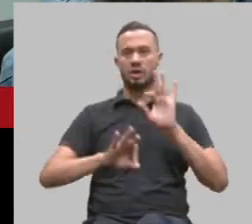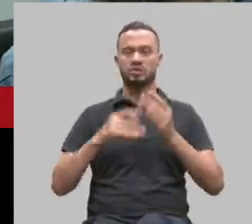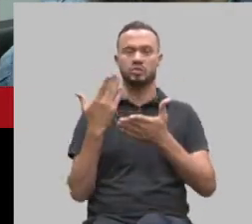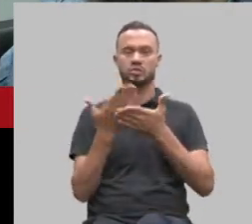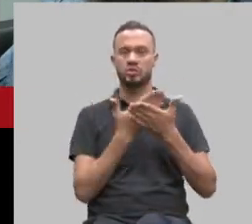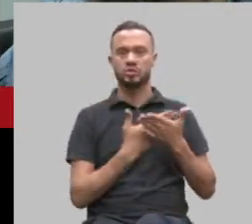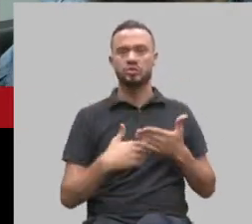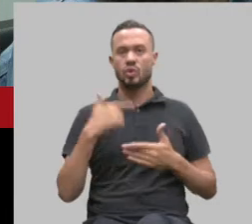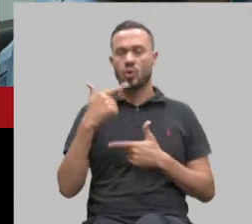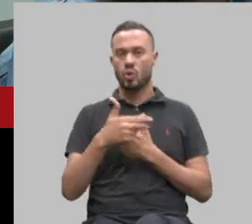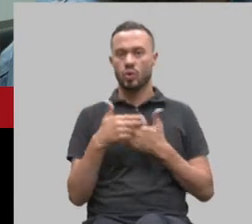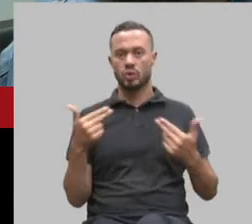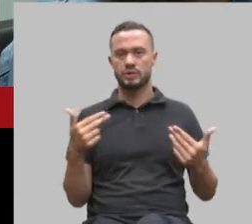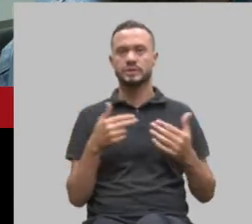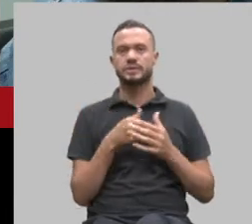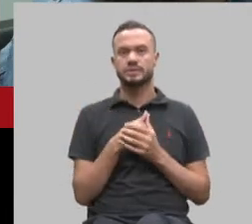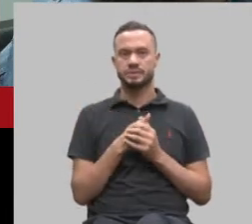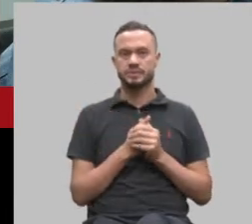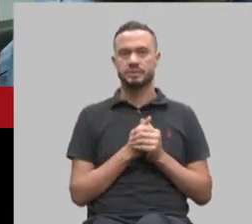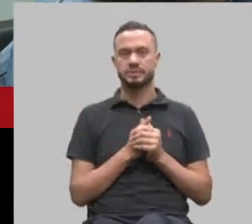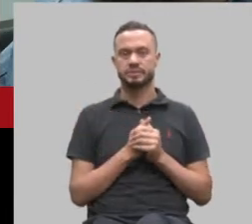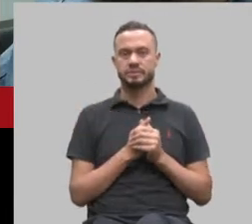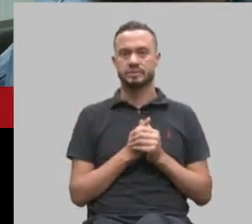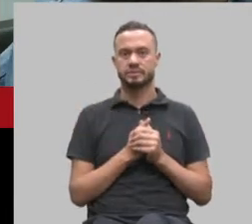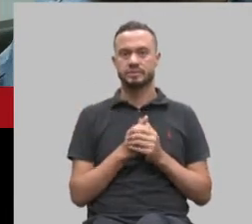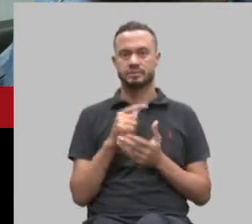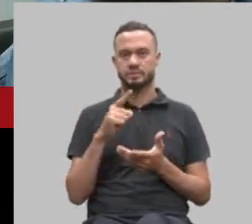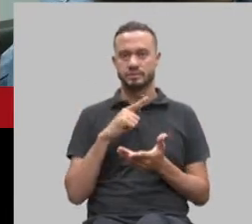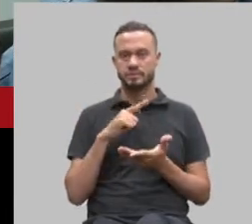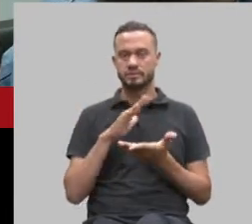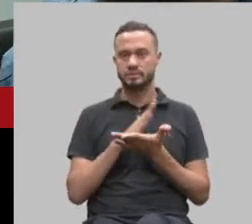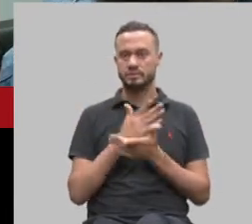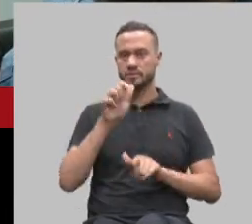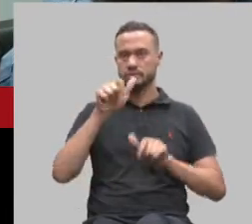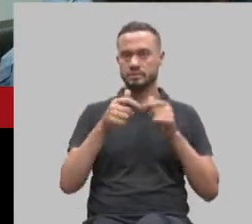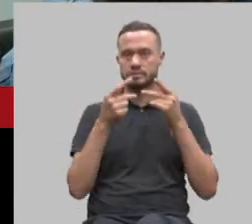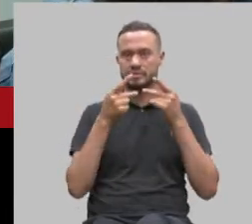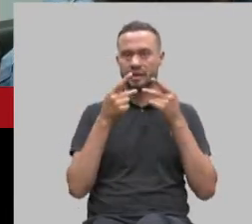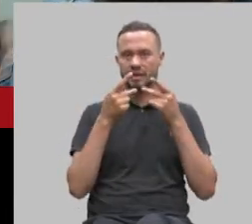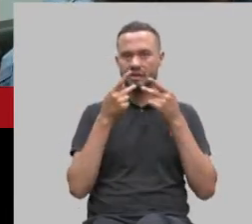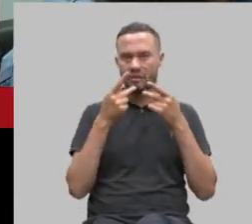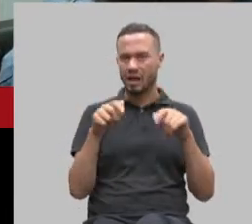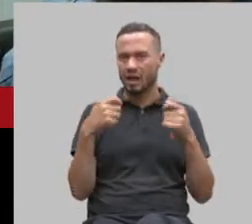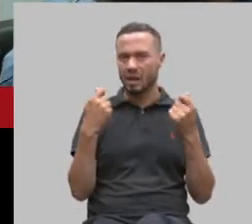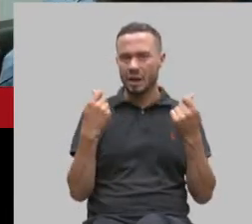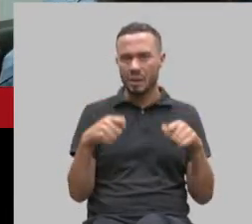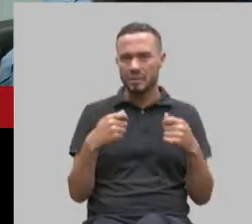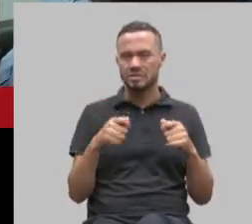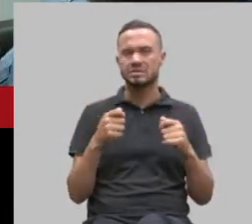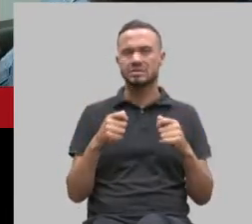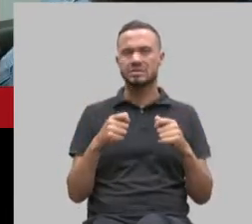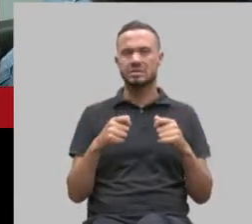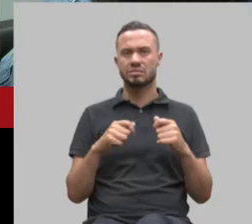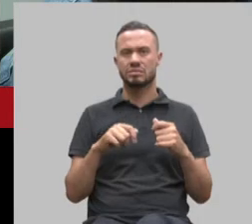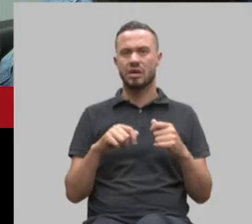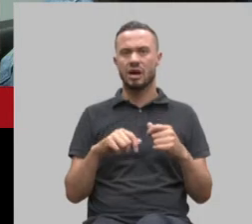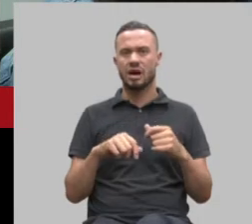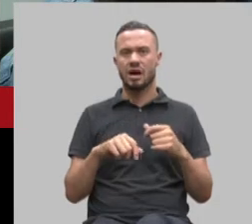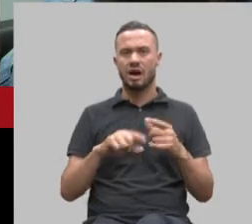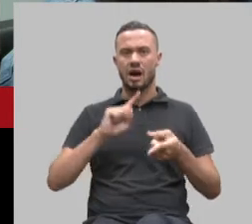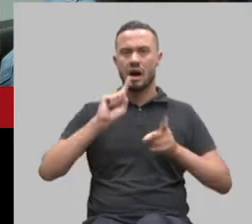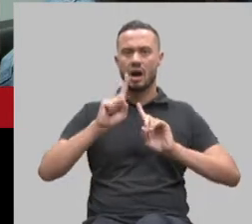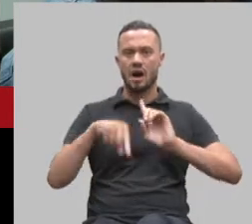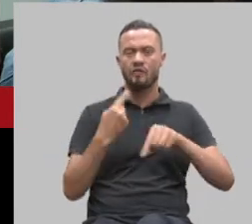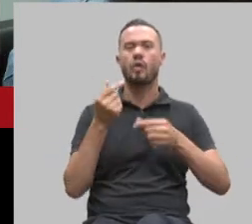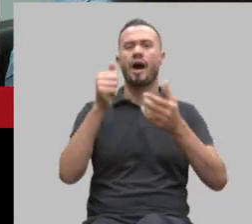providências eh algumas pessoas afirmam que não não é necessário também a reformulação da cartilha mas